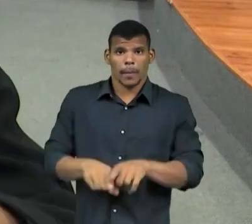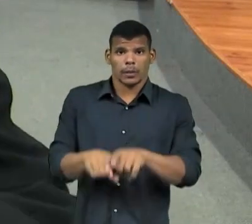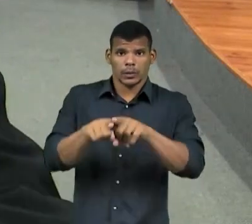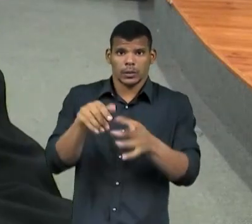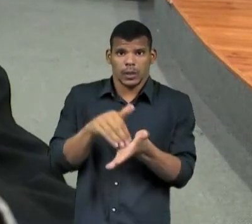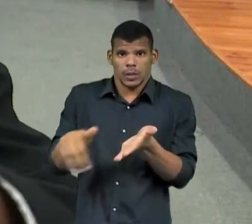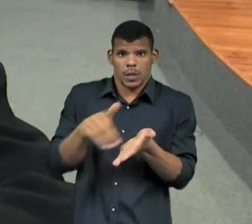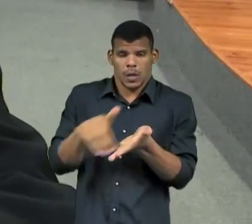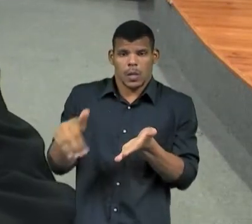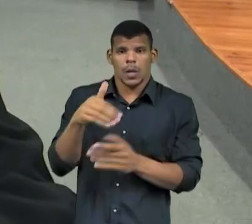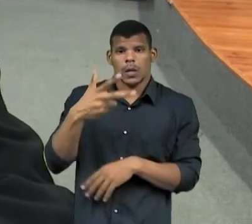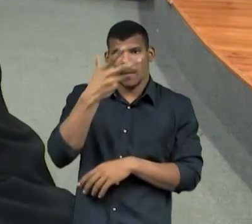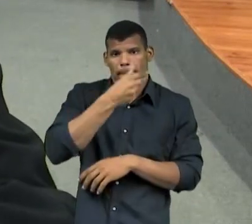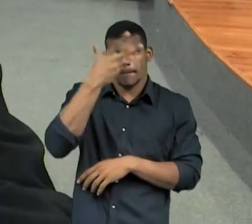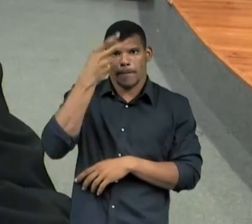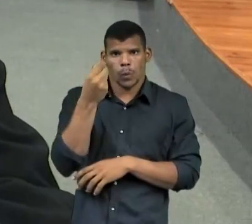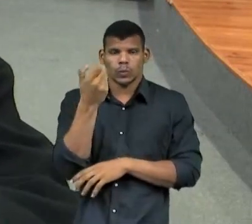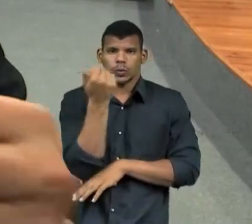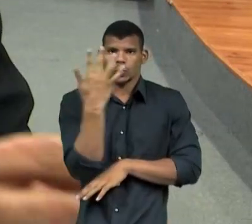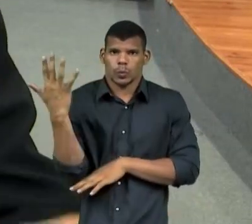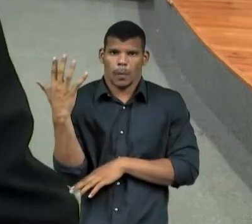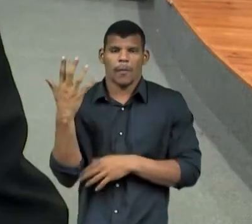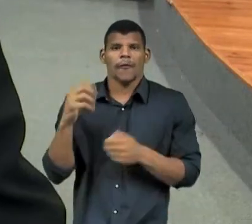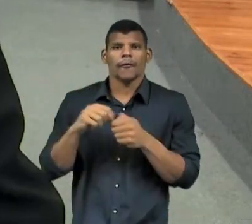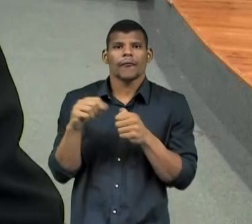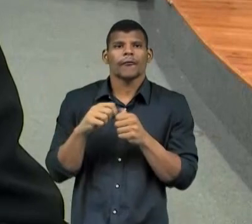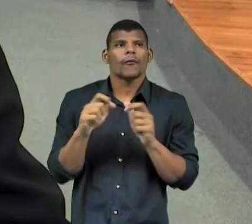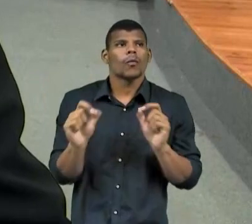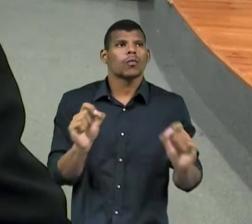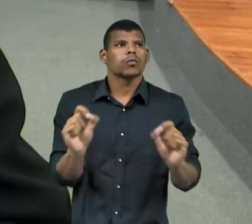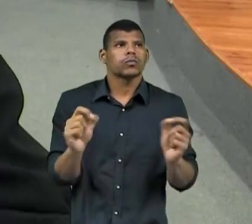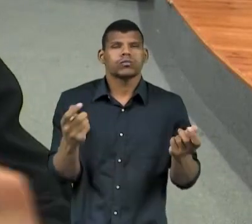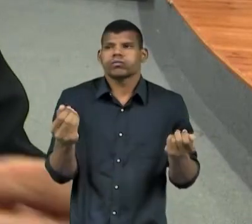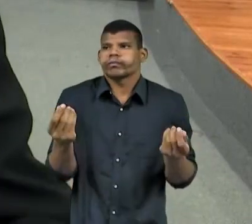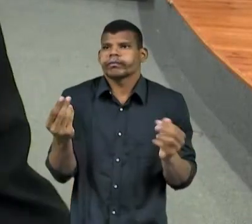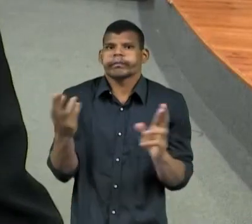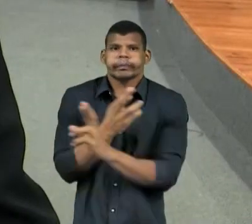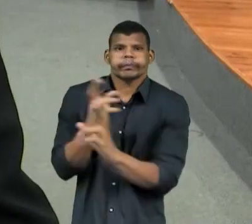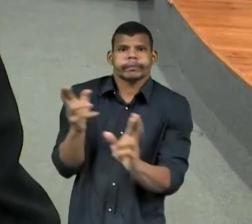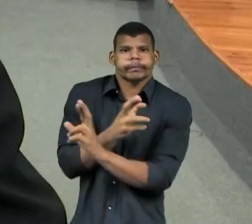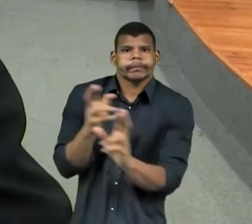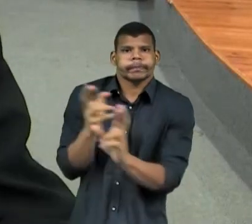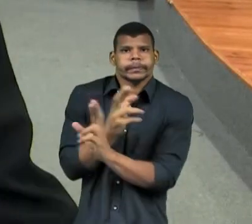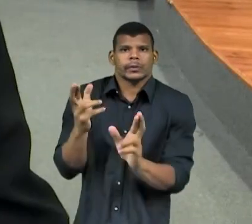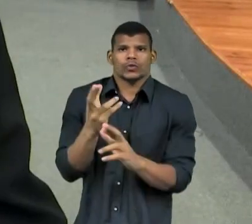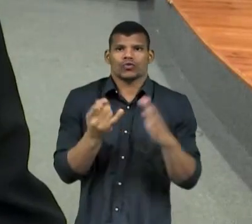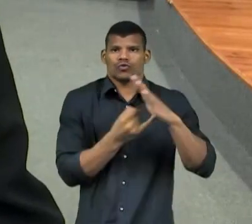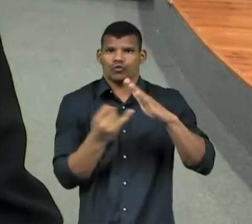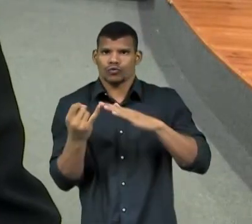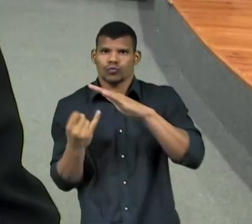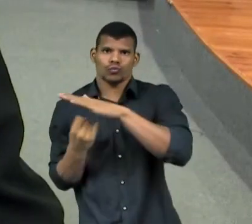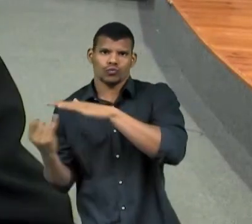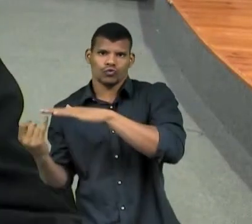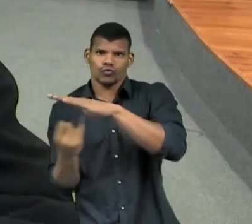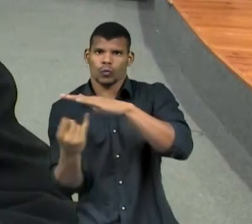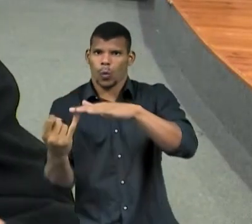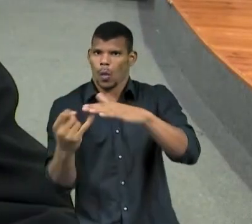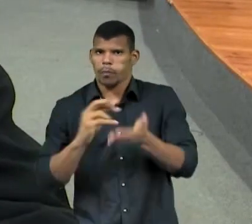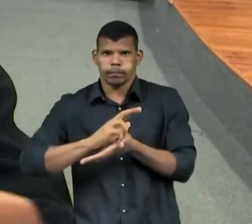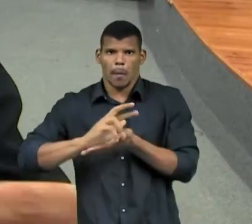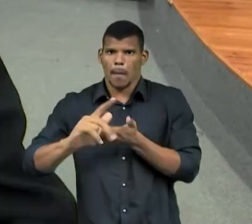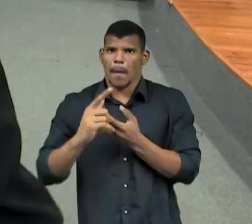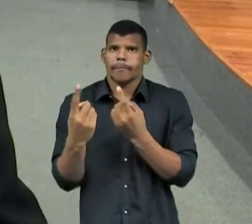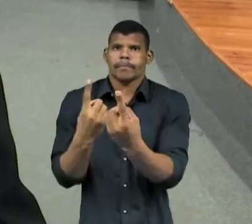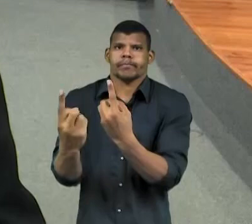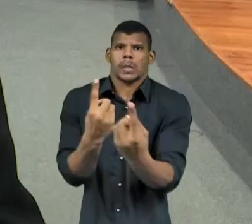Ambiente, fazendo uma interposição institucional junto aos órgãos governamentais,